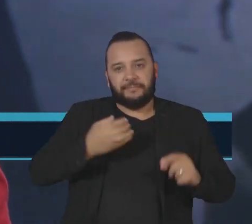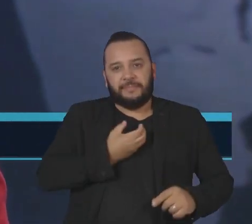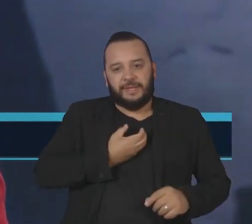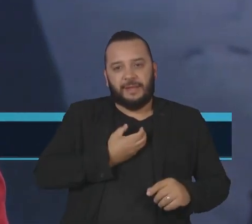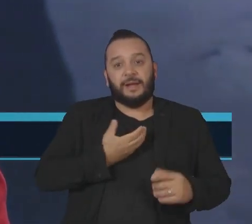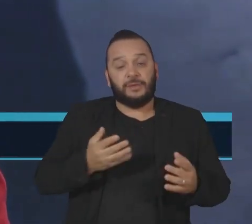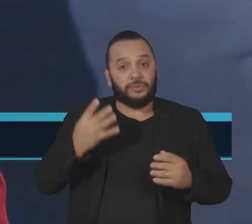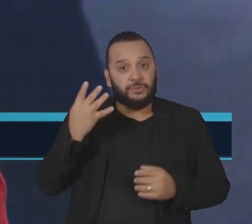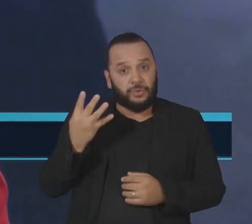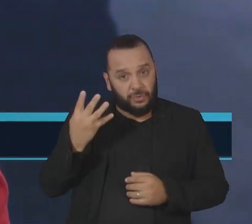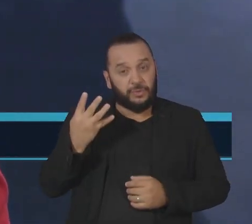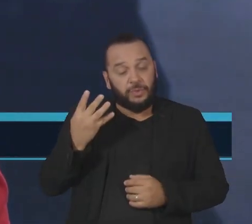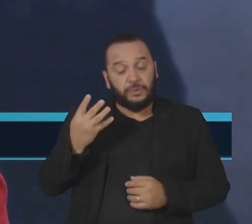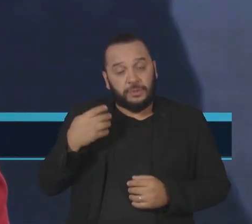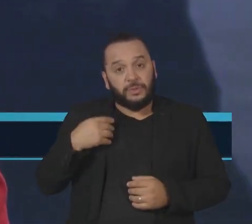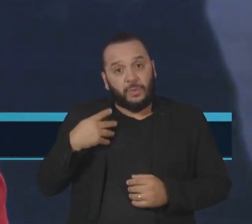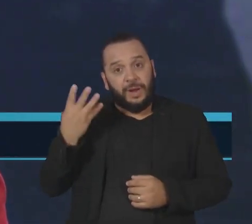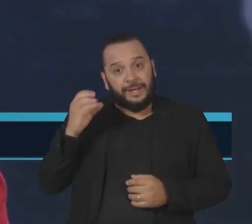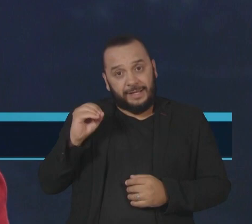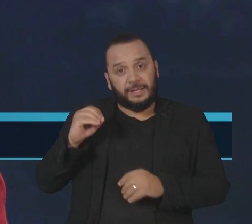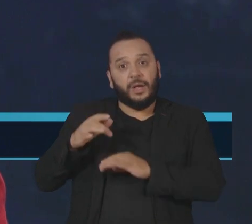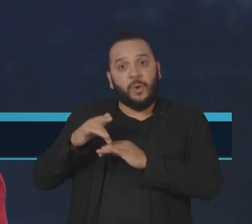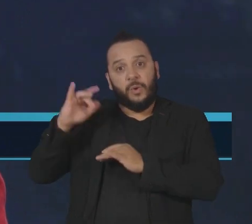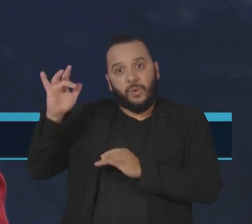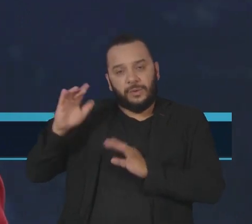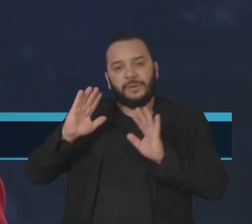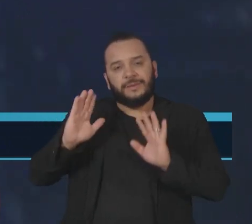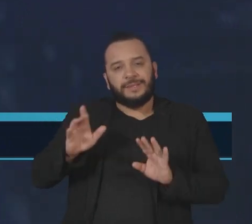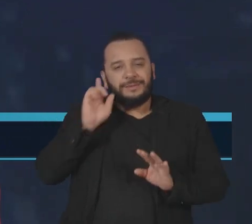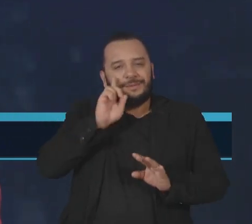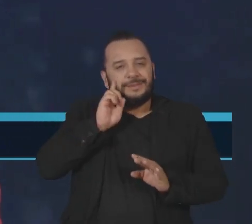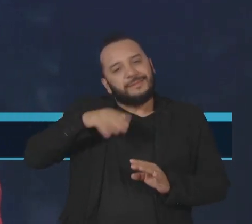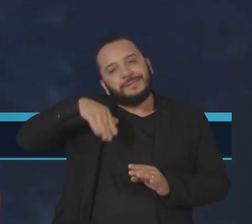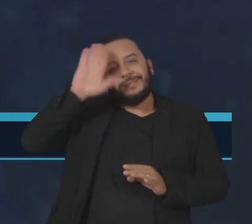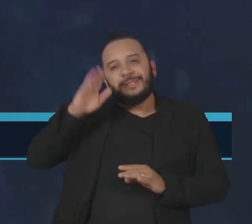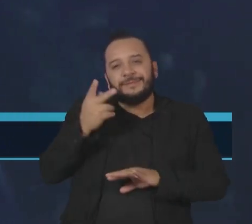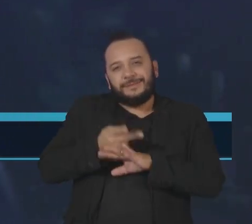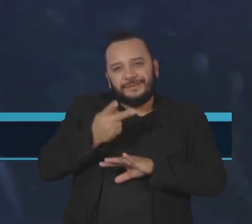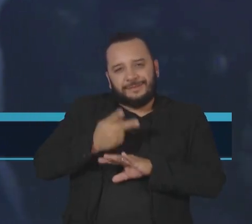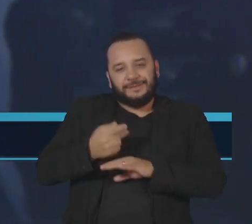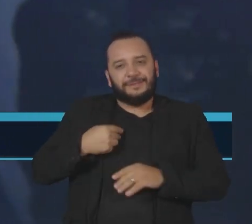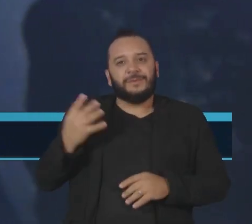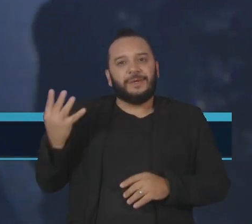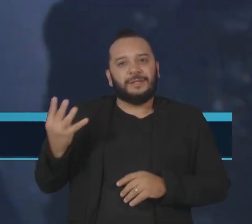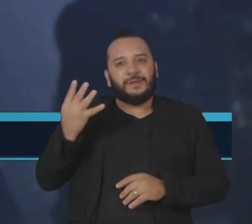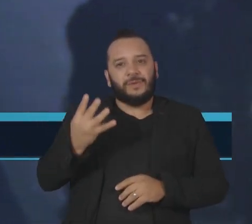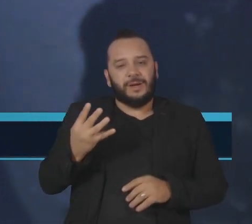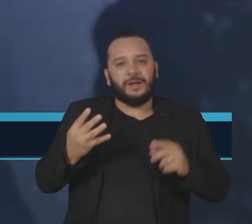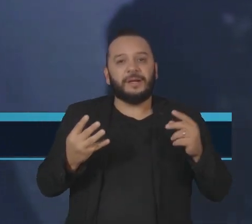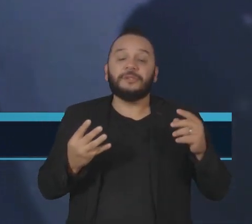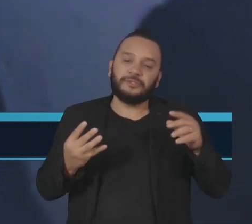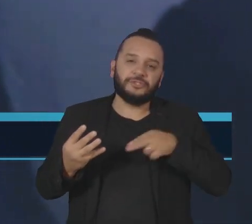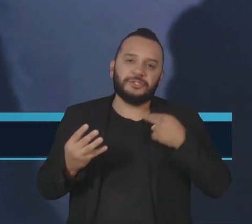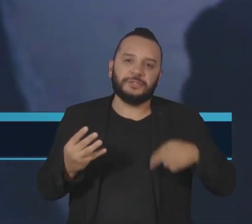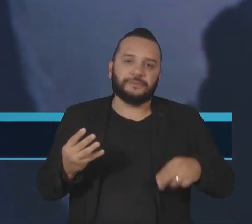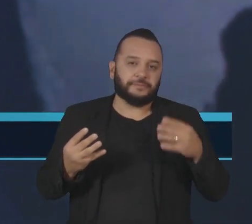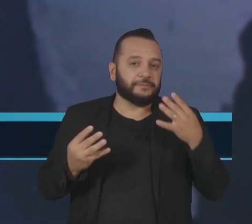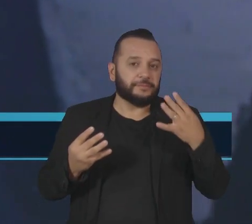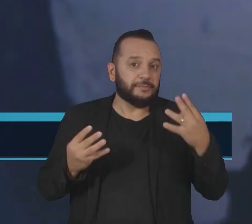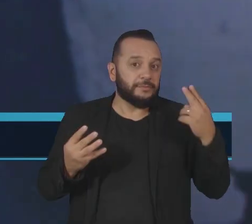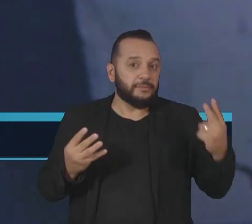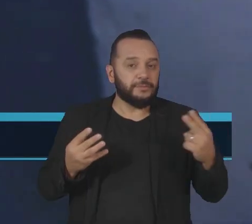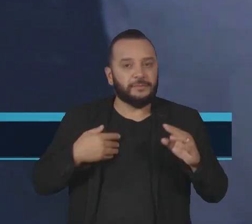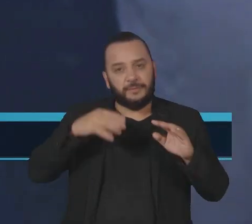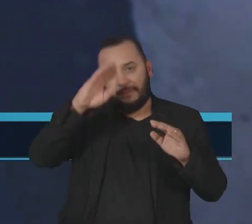ouros, mas os americanos venceram com mais medalhas de prata. 44 contra 42 dos chineses. O Brasil ficou